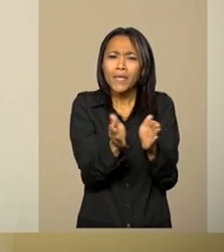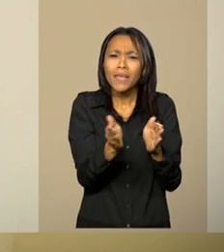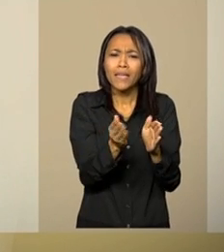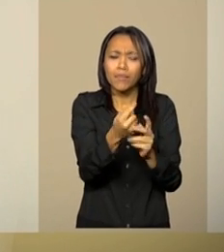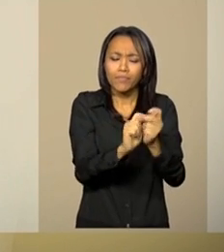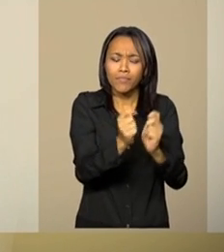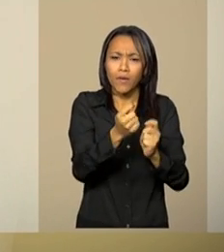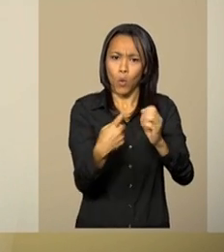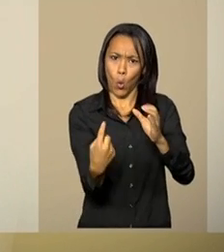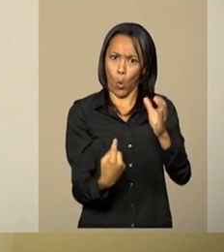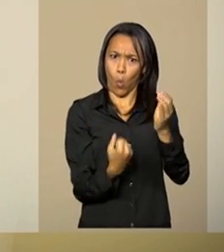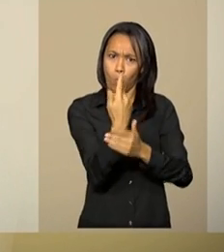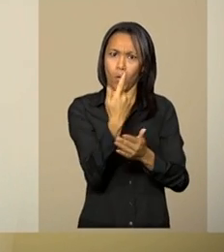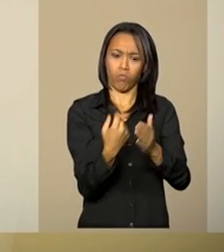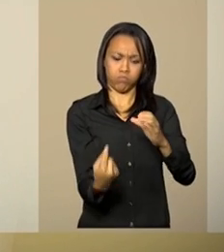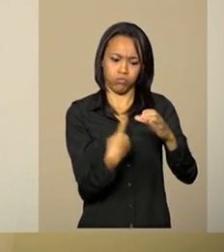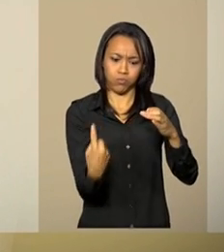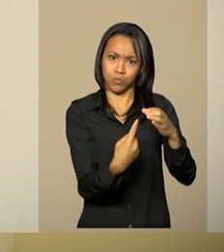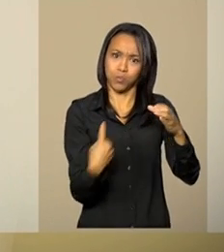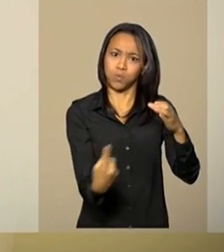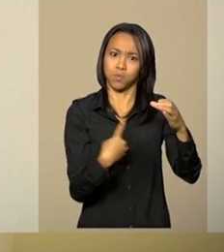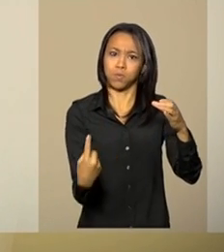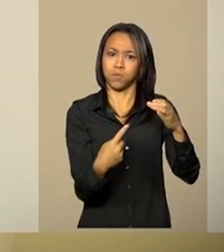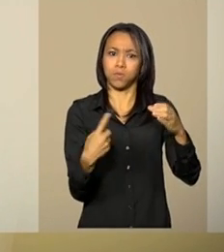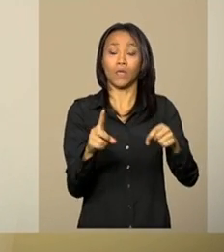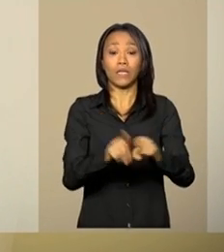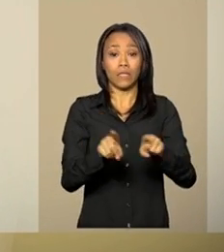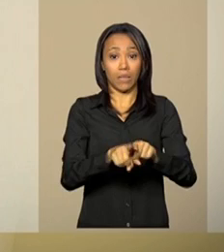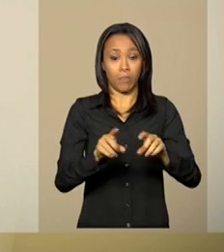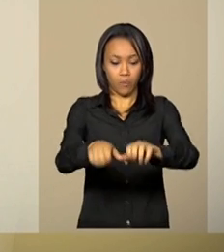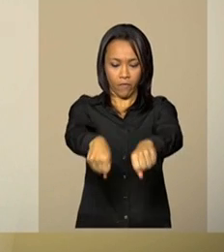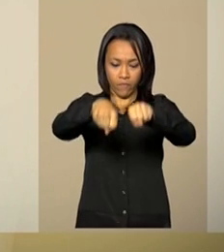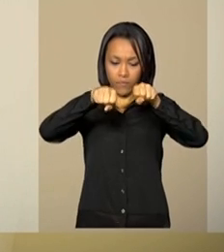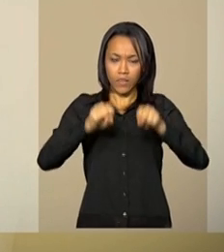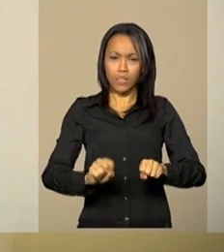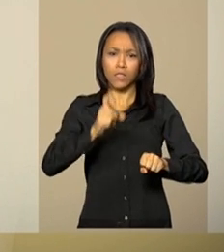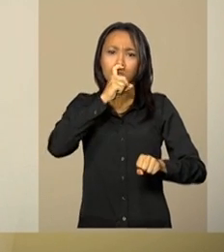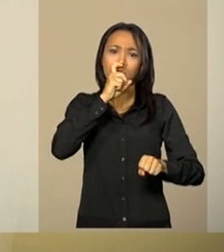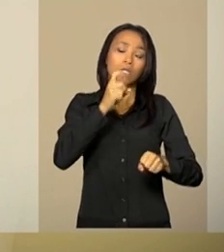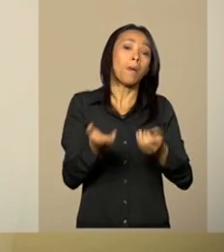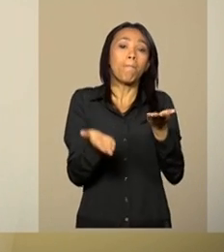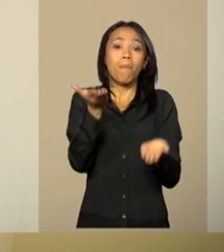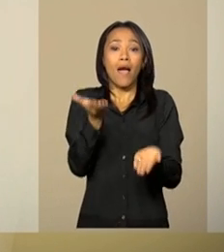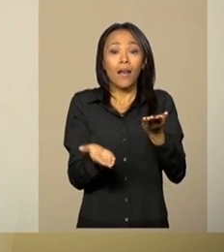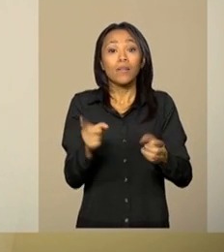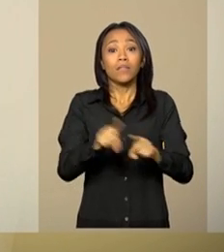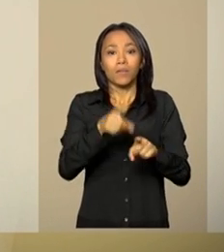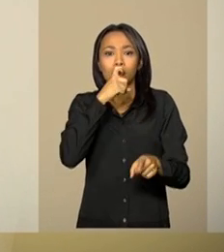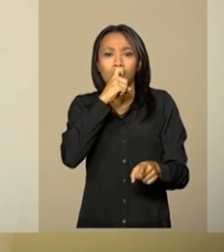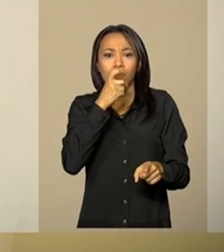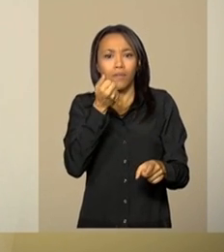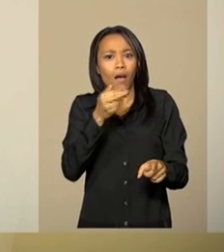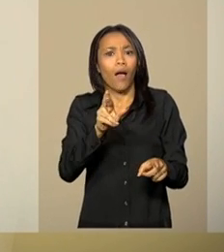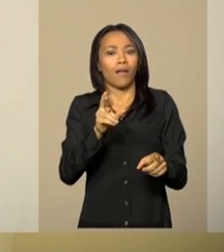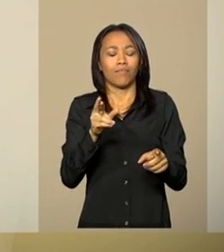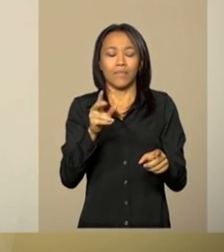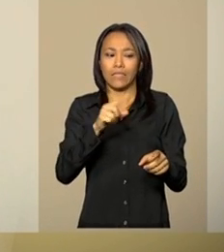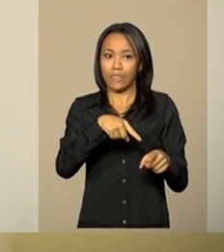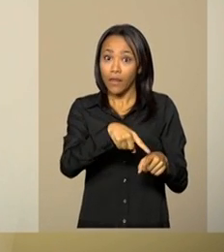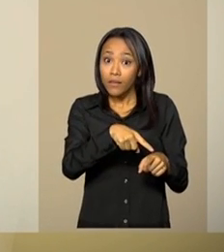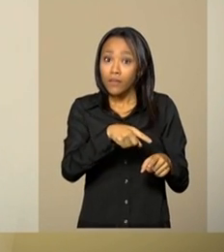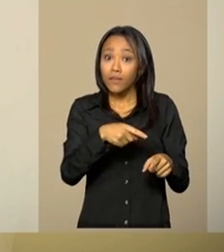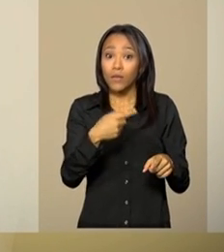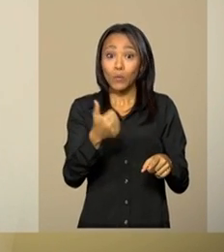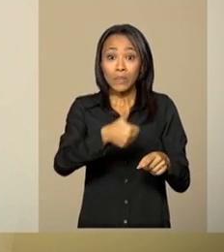com liquidificador industrial, freezer multiprocessador, balança digital e ar-condicionado. Aí, Luciano,